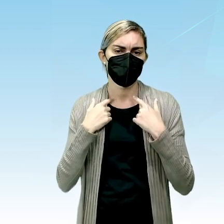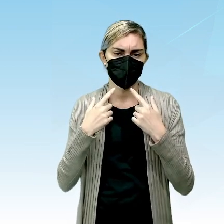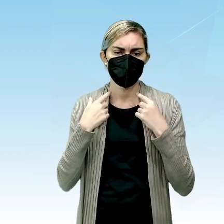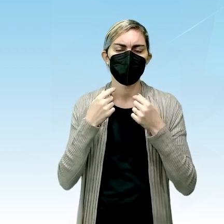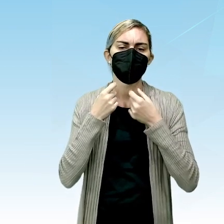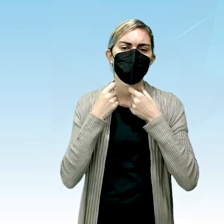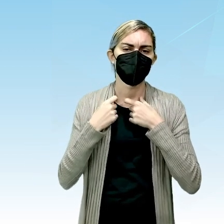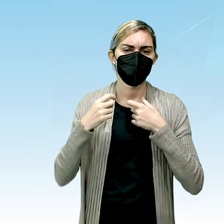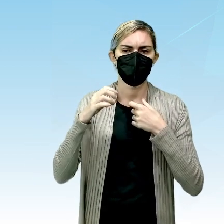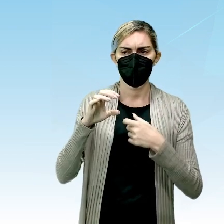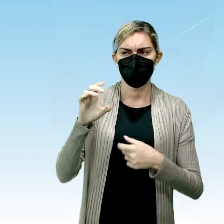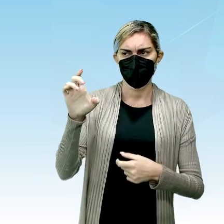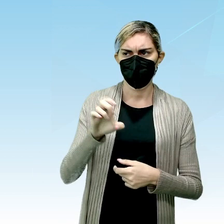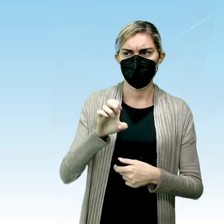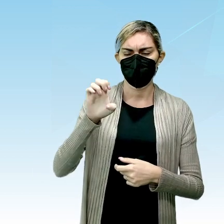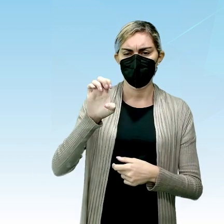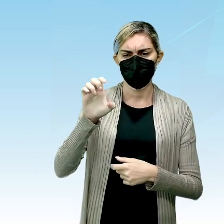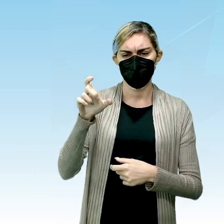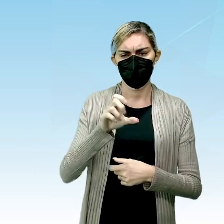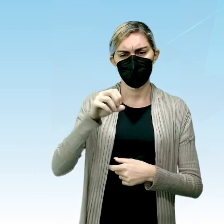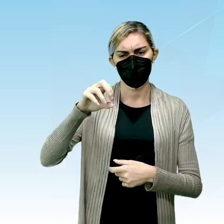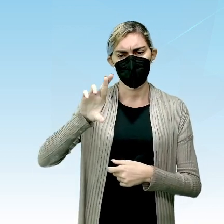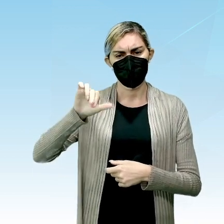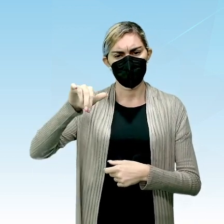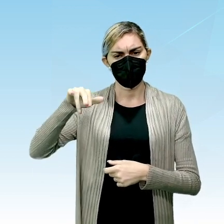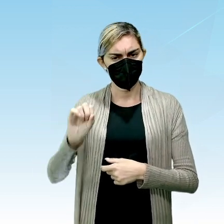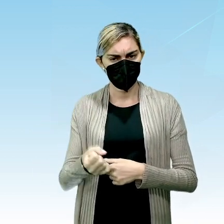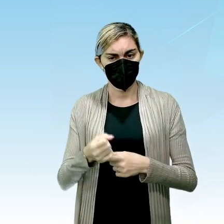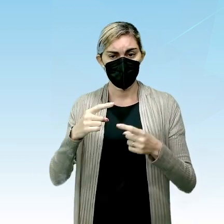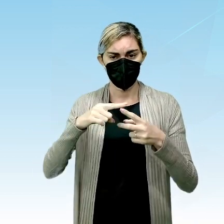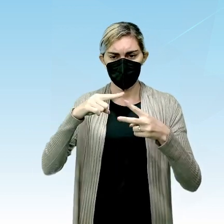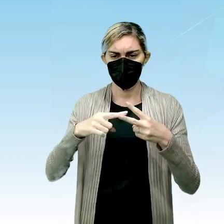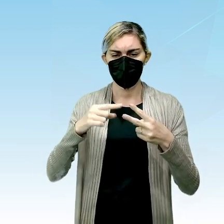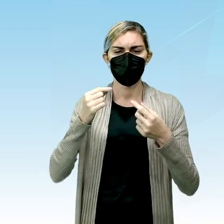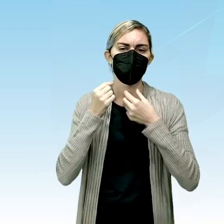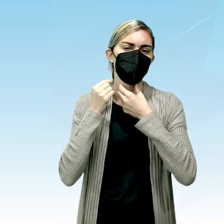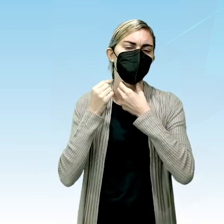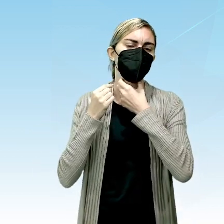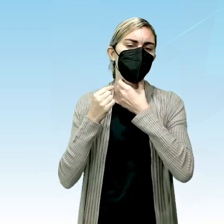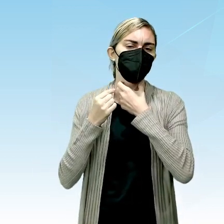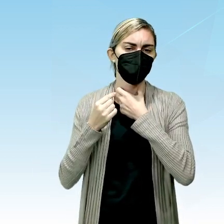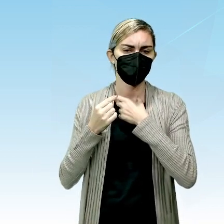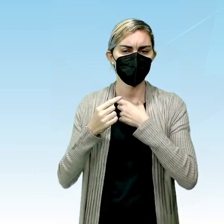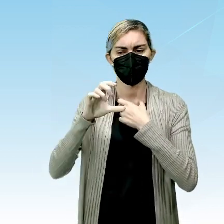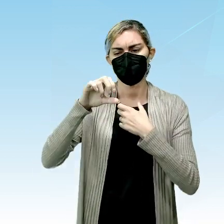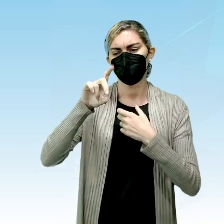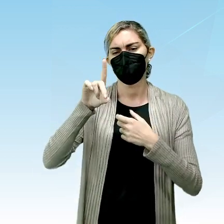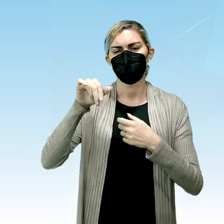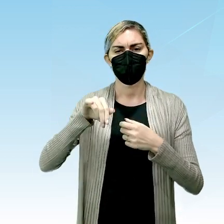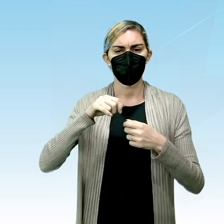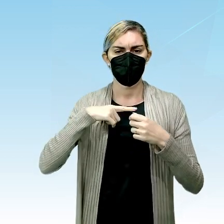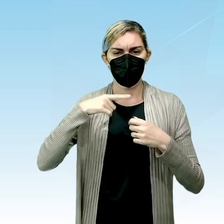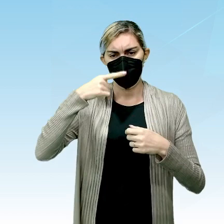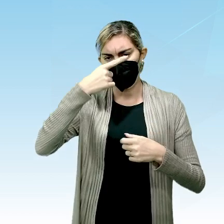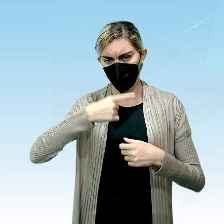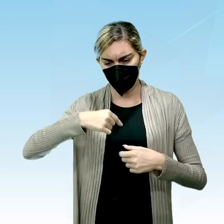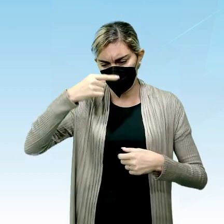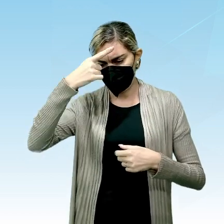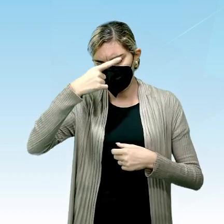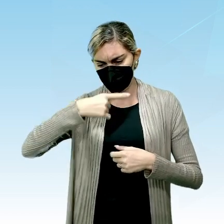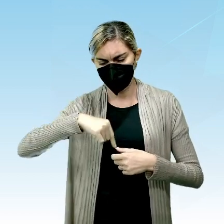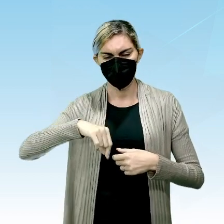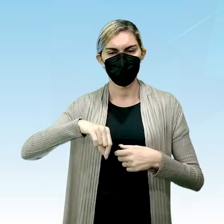são exócrinas, são aquelas que apresentam ductos e produzem ali secreções que vão